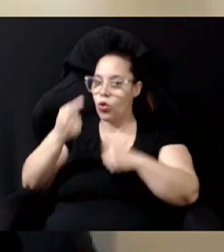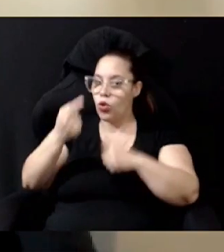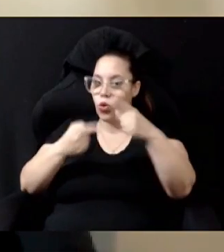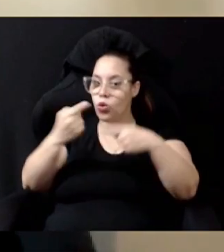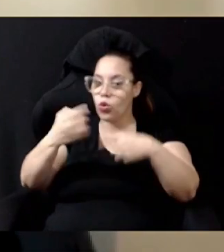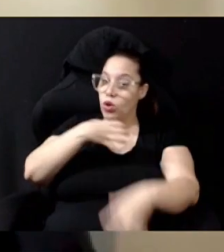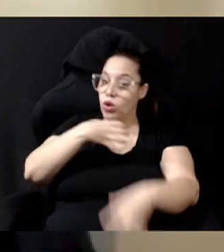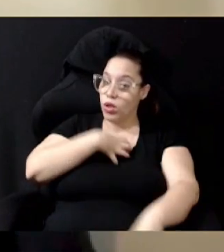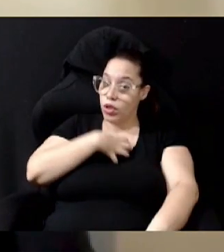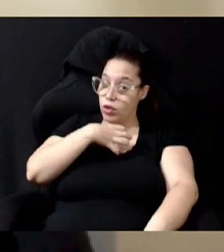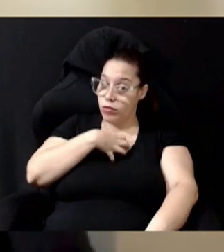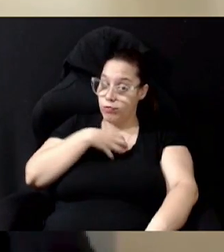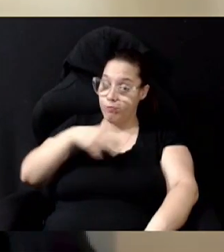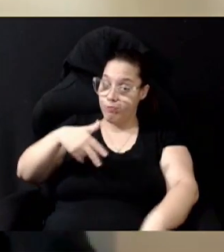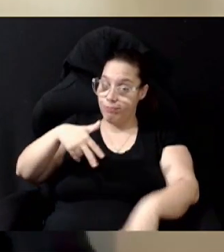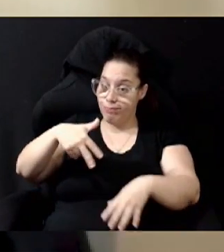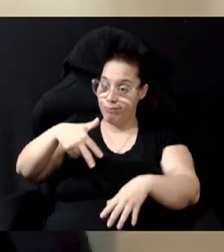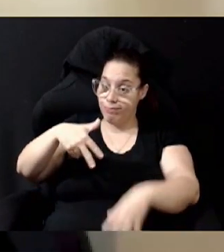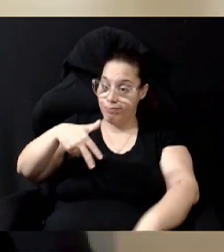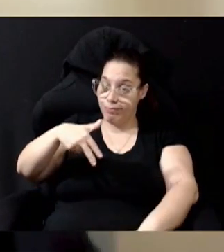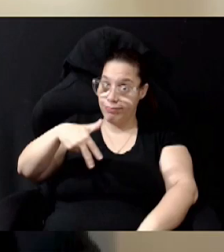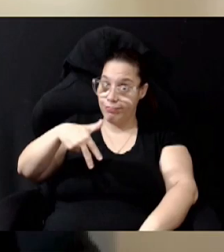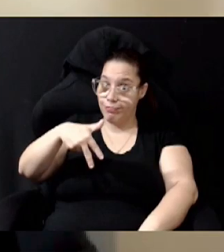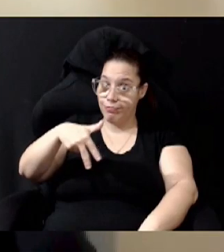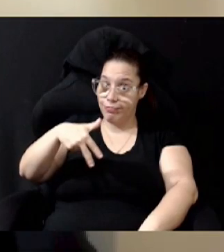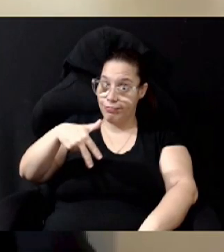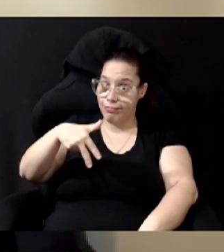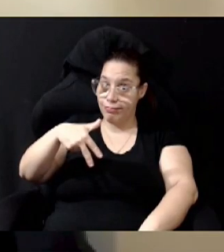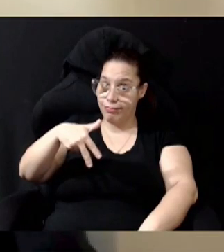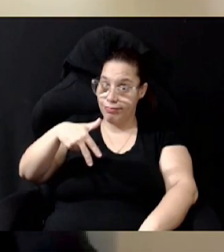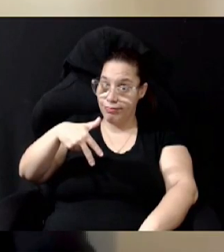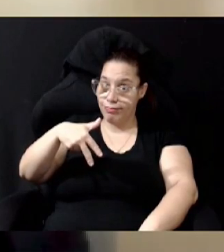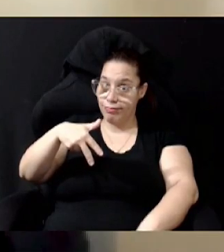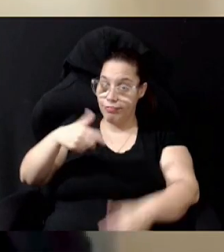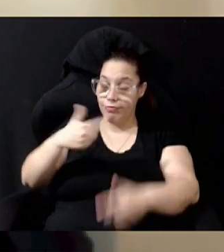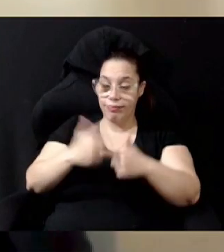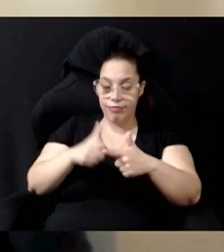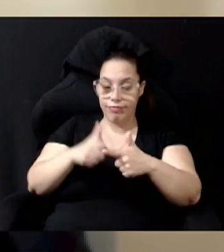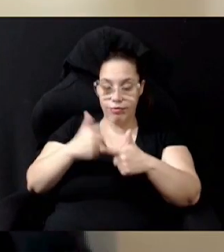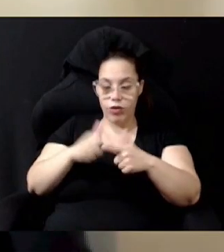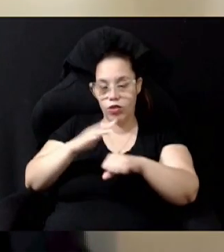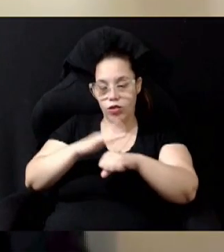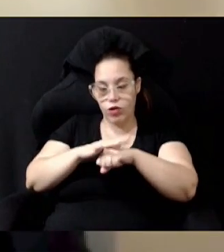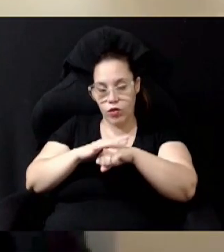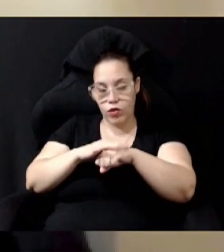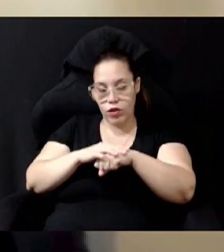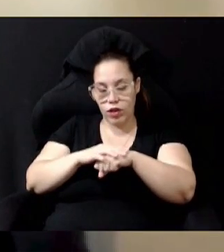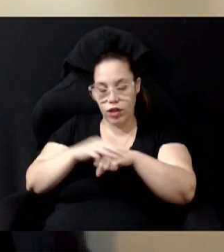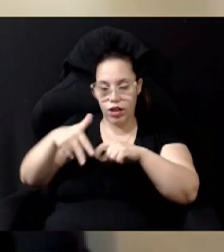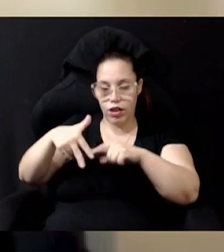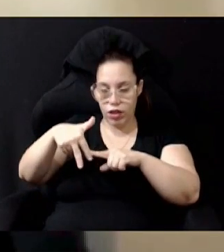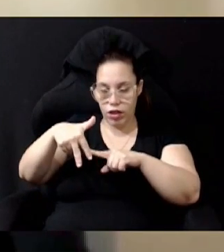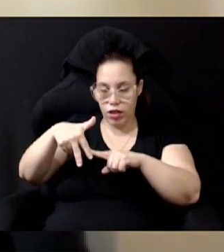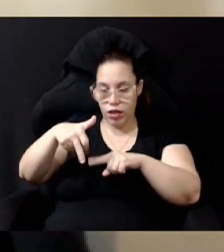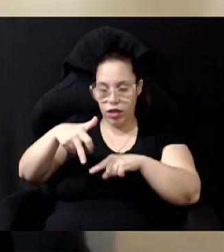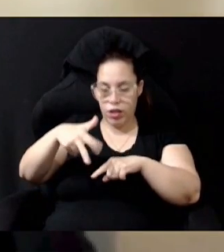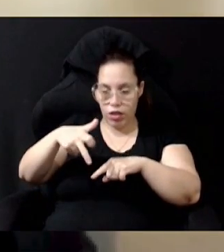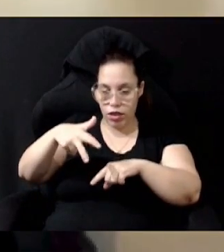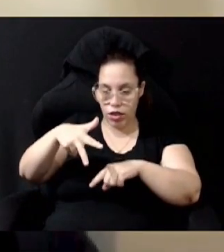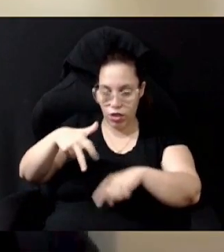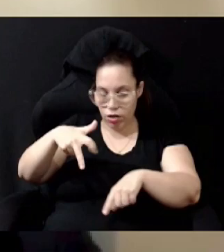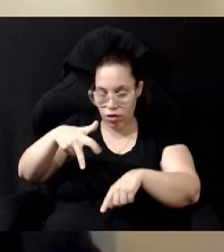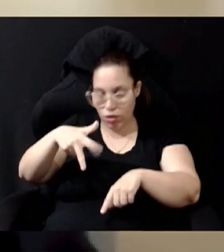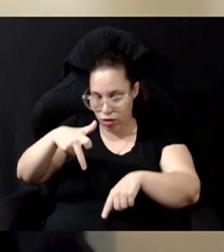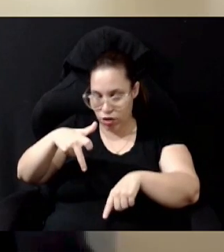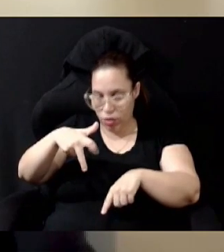pernas inquietas também podem ser consequências de outras doenças, essa inquietude nas pernas que precisam ser avaliadas.